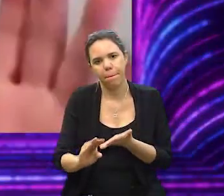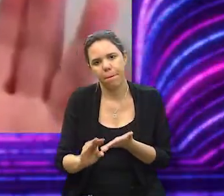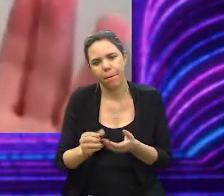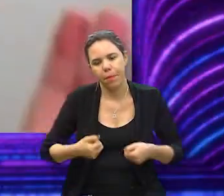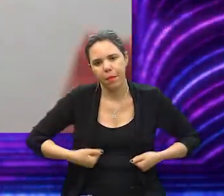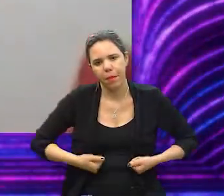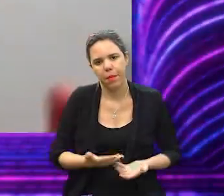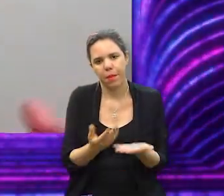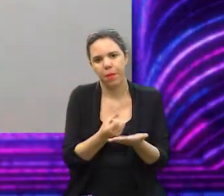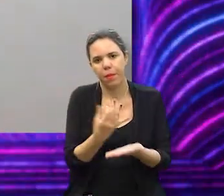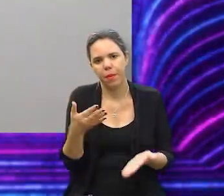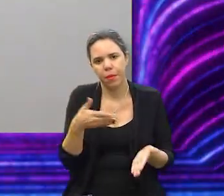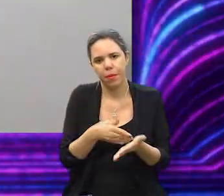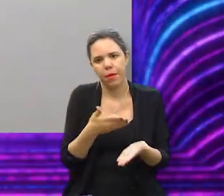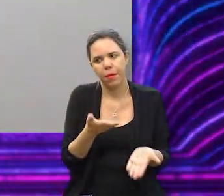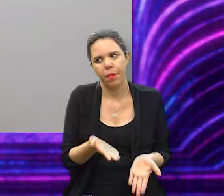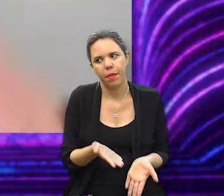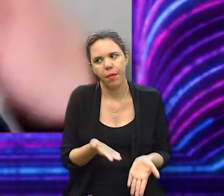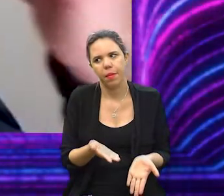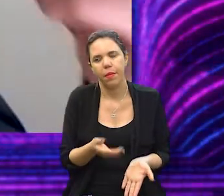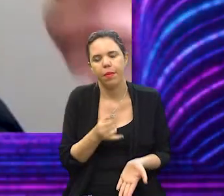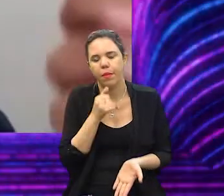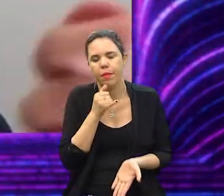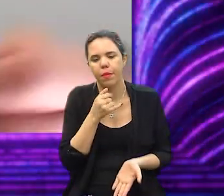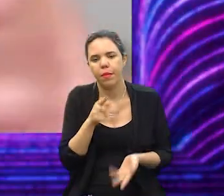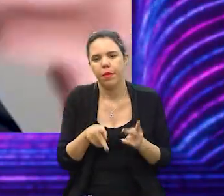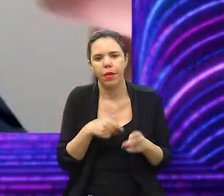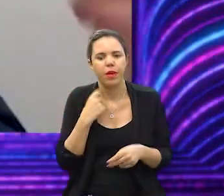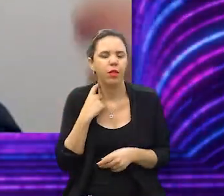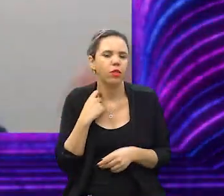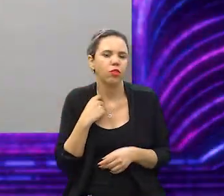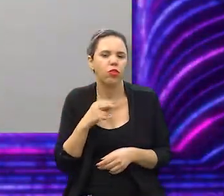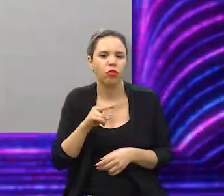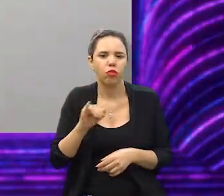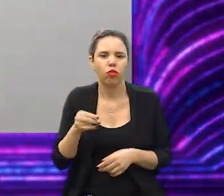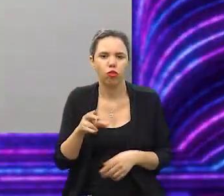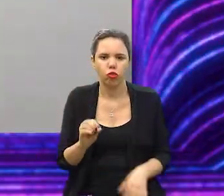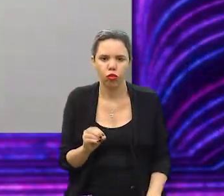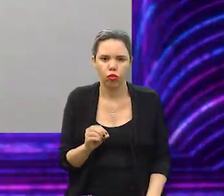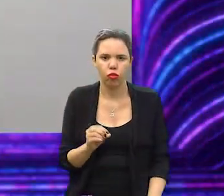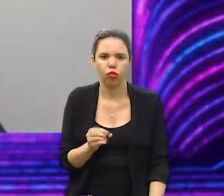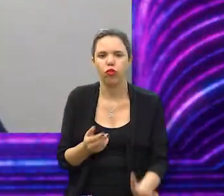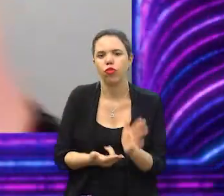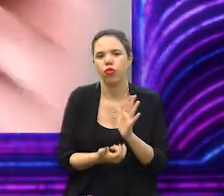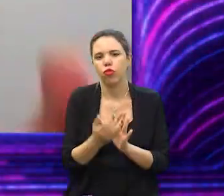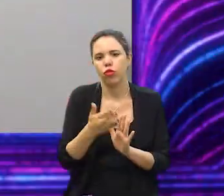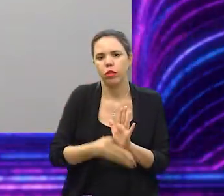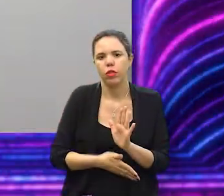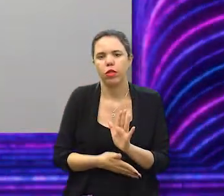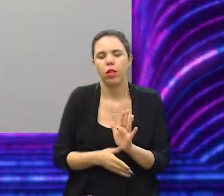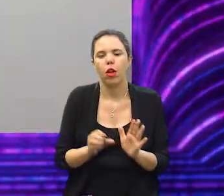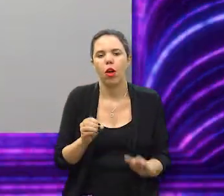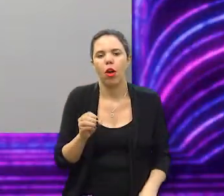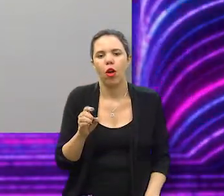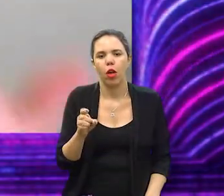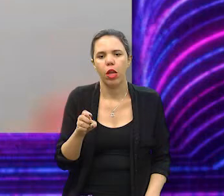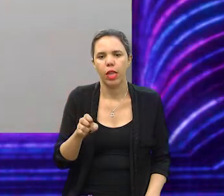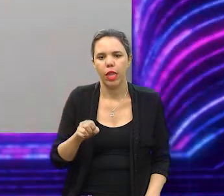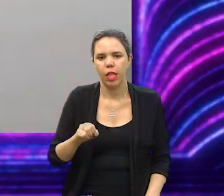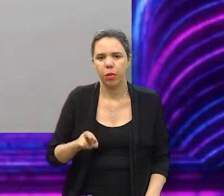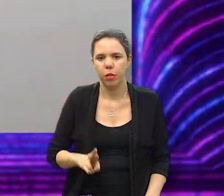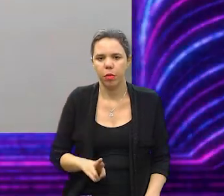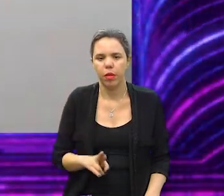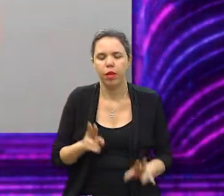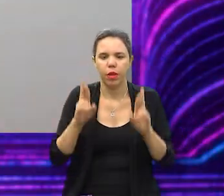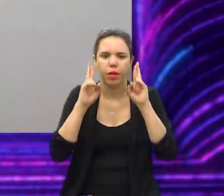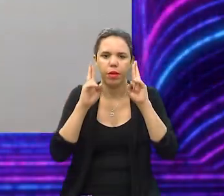gastar isso. Então, contratar a pessoa o Júlio, que pintou a capa, o Márcio Abreu, o Odemir, porque assim, eu respeito